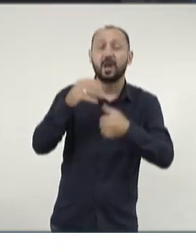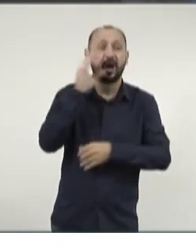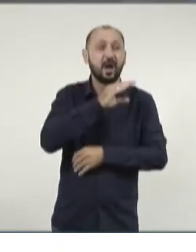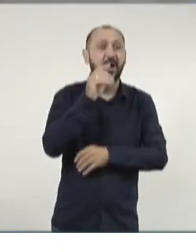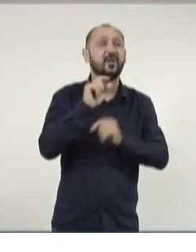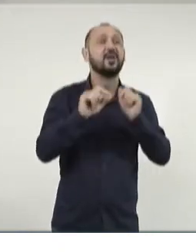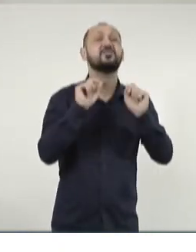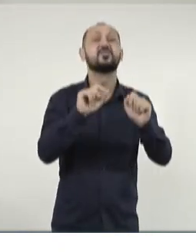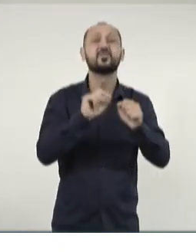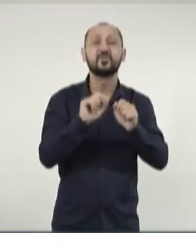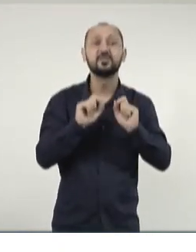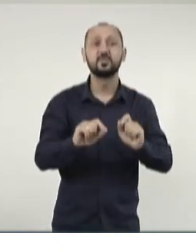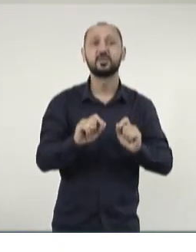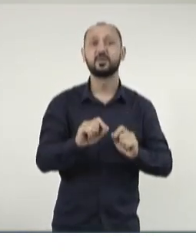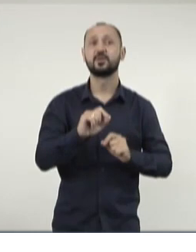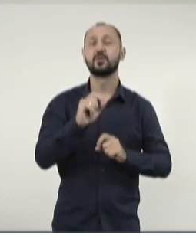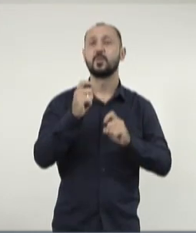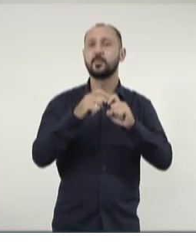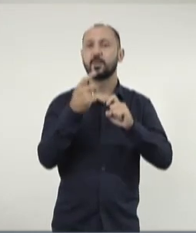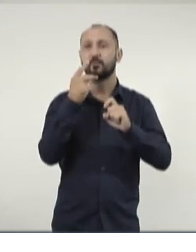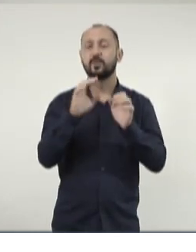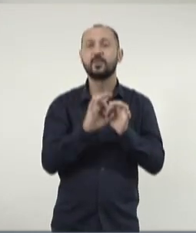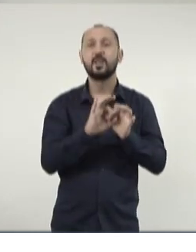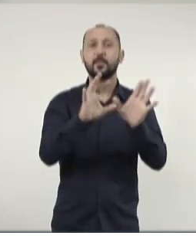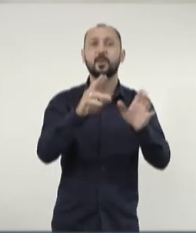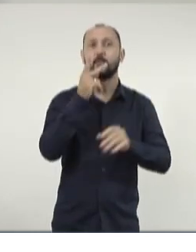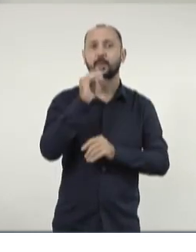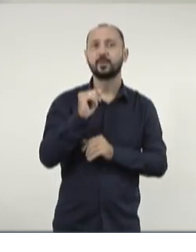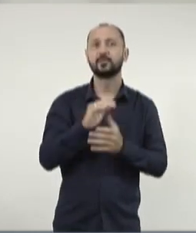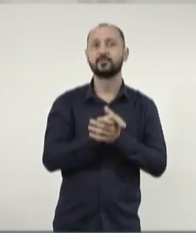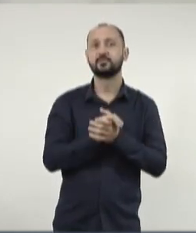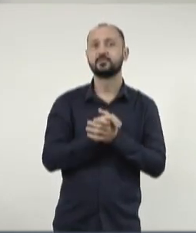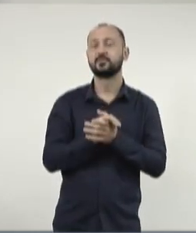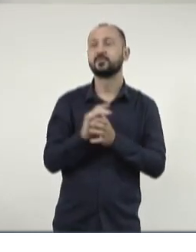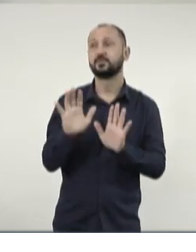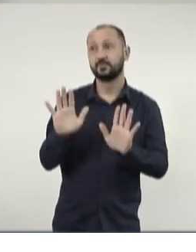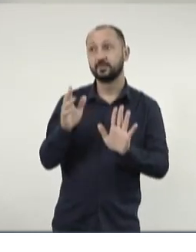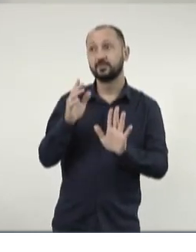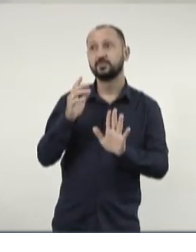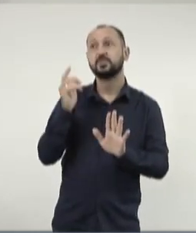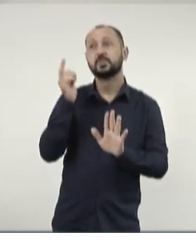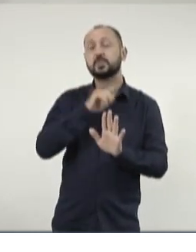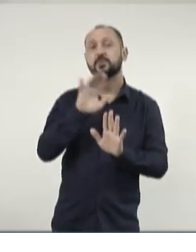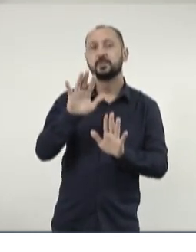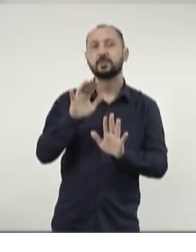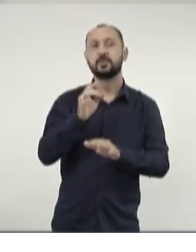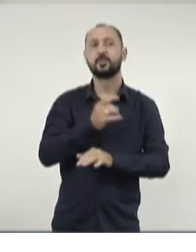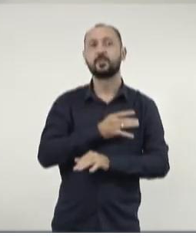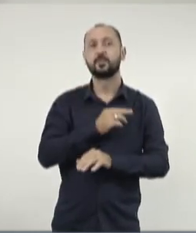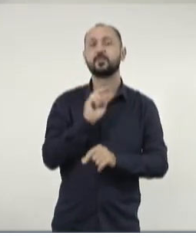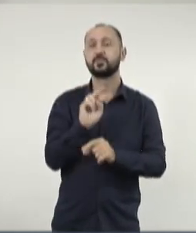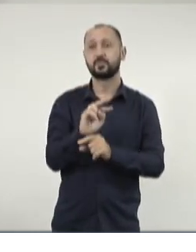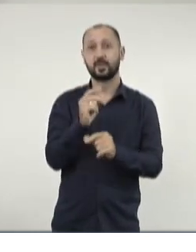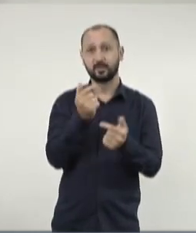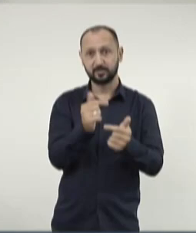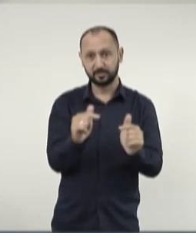Maninha, o que a gente faz? O médico falou que vai dar alta para o pai, tal. Eu falei: não, a gente dá jeito. Medo de cuidar a gente não